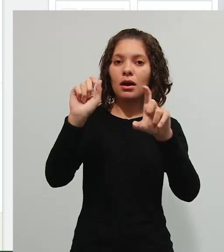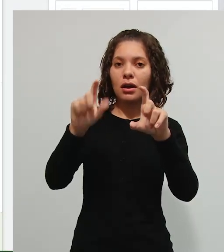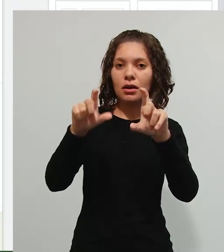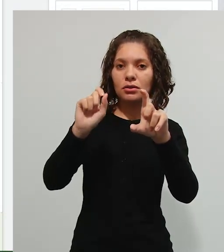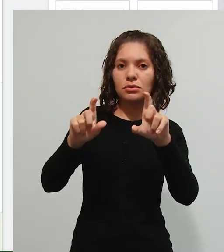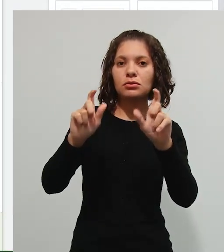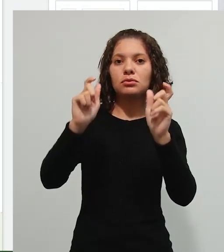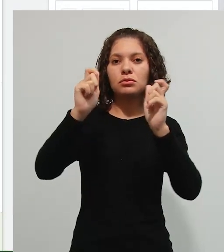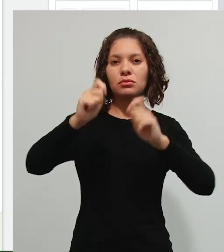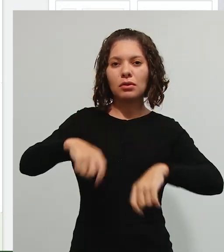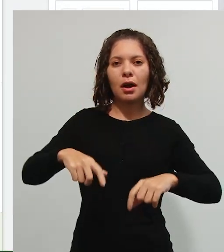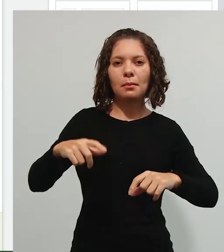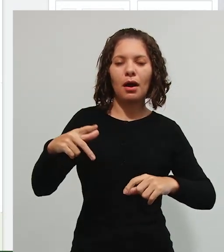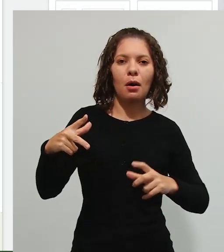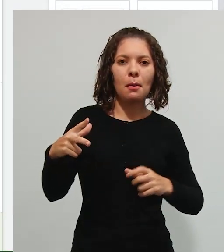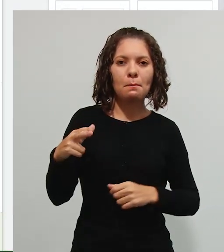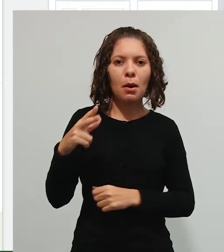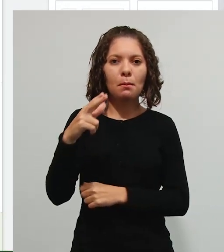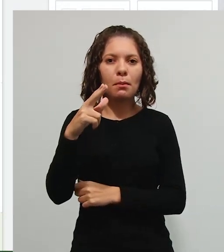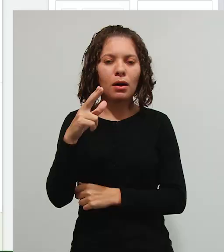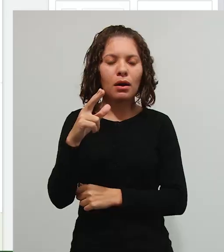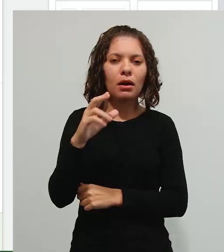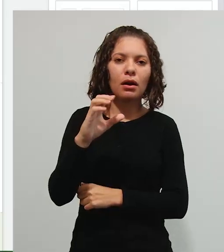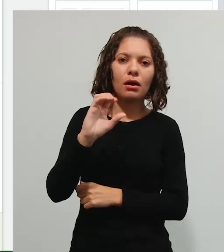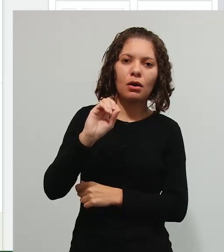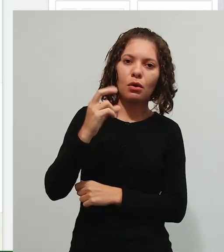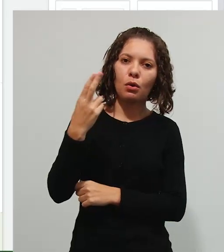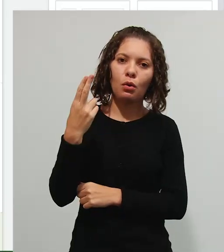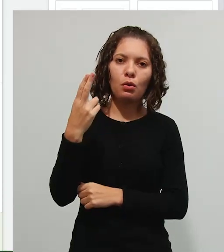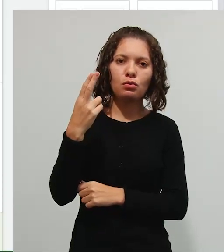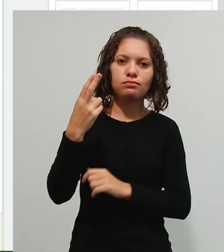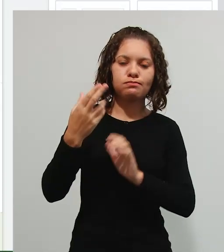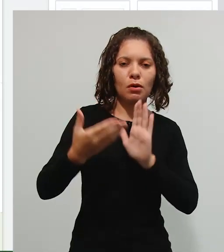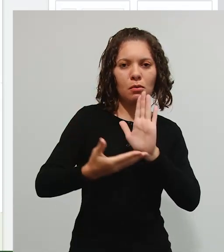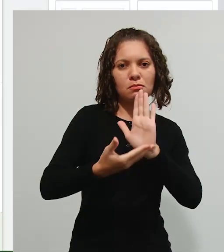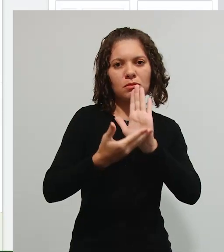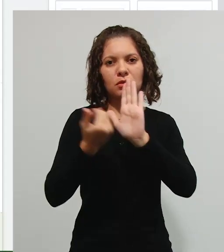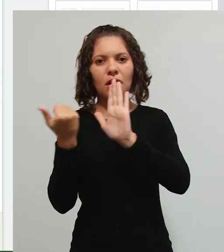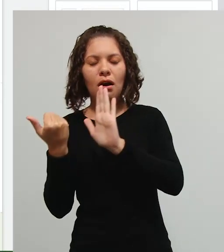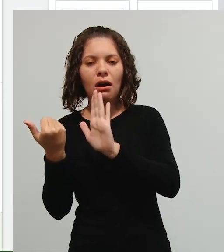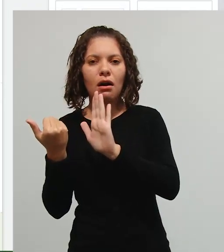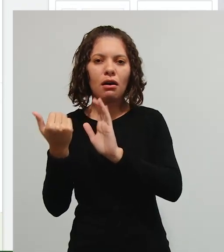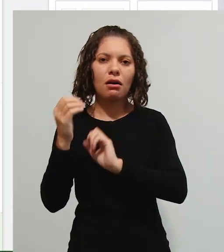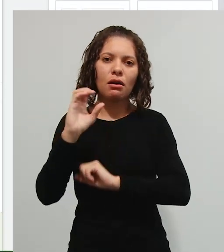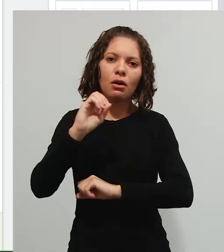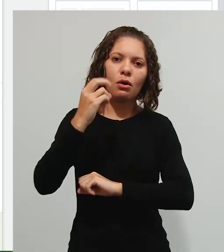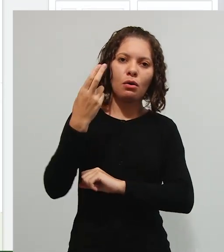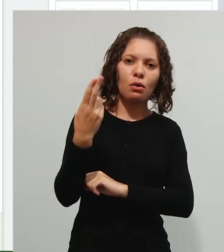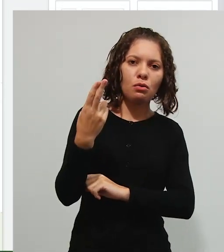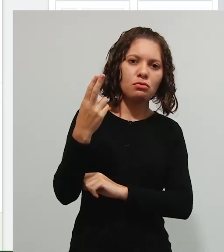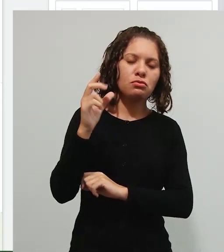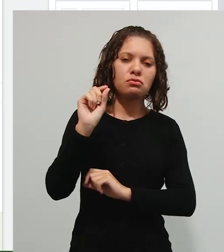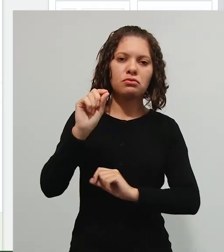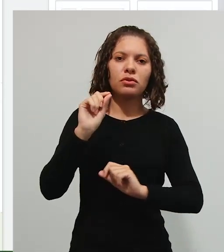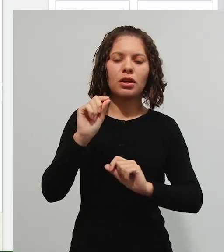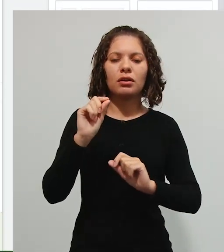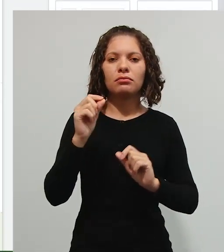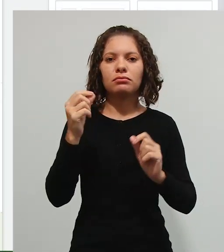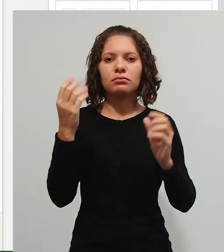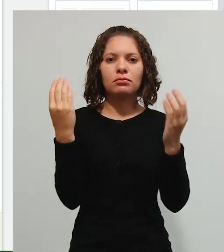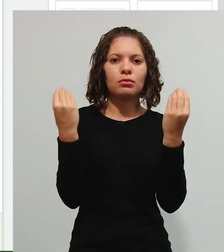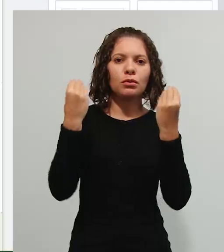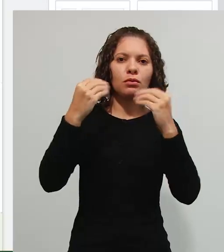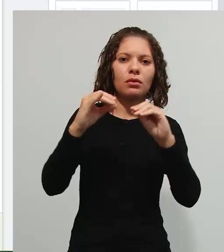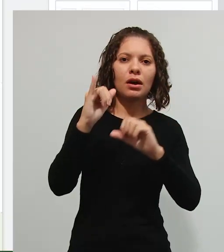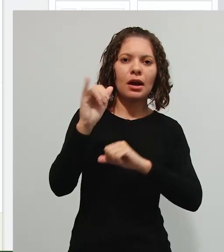recortar a imagem, você tem a opção de desfazer o corte, você tem a opção de linkar, por exemplo, essa imagem com um